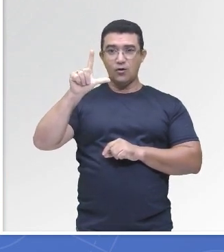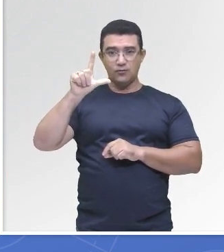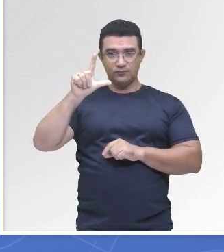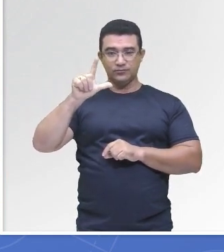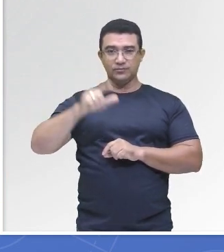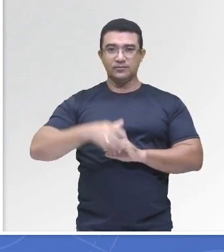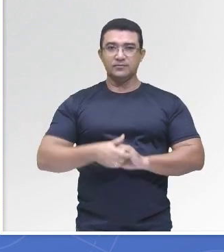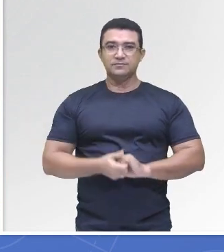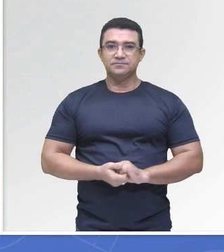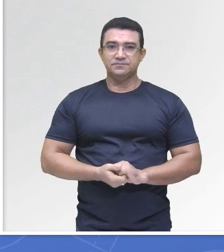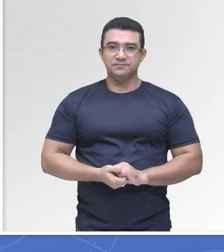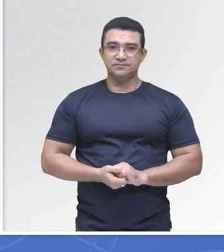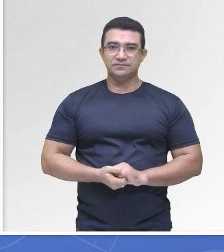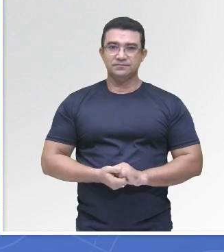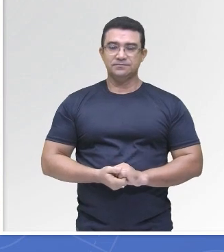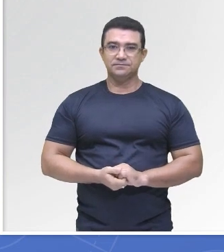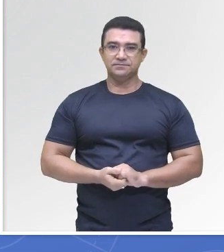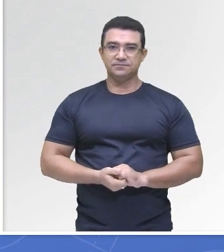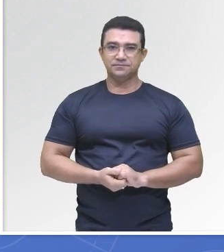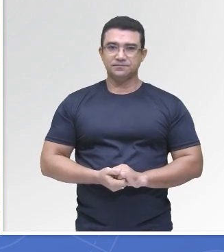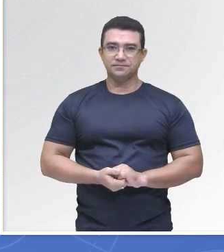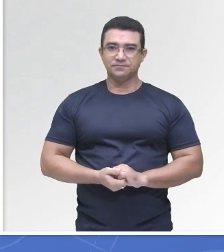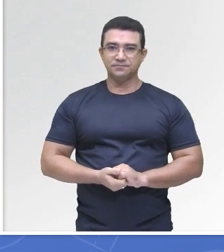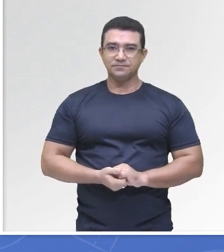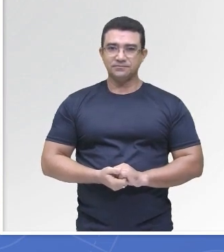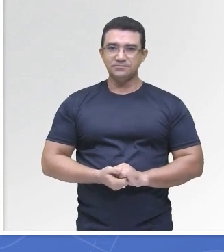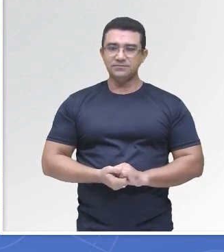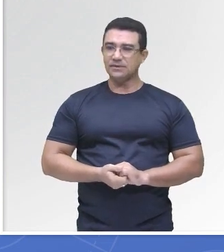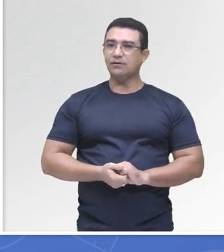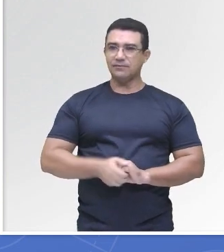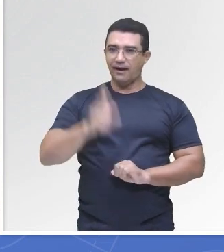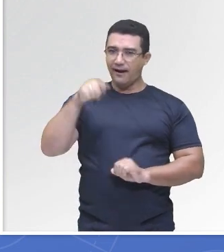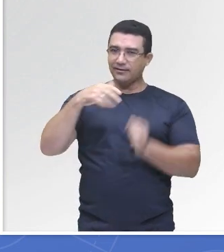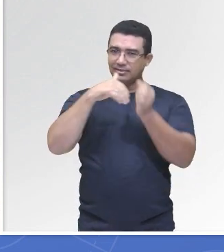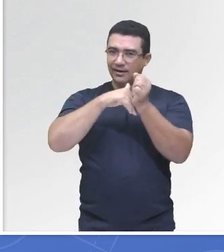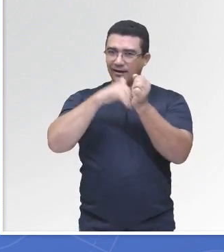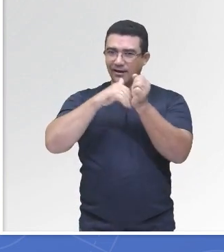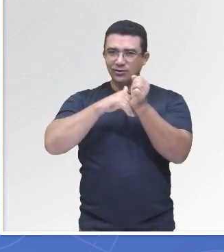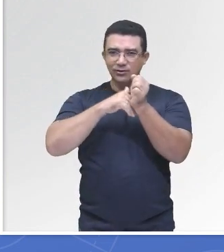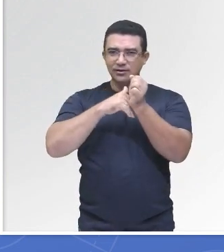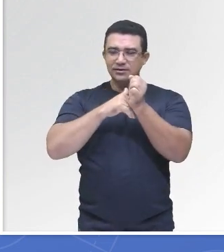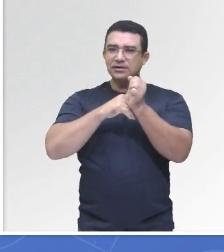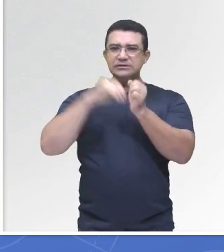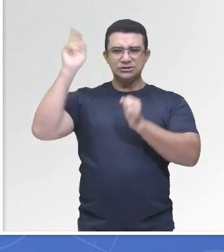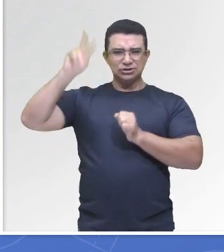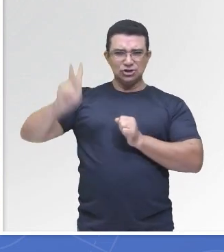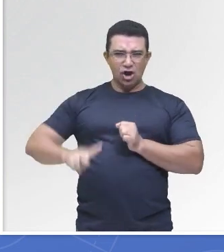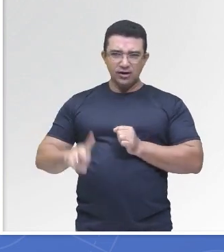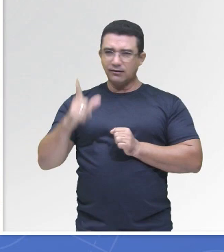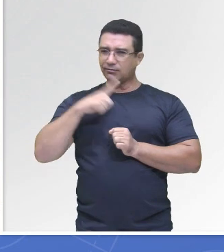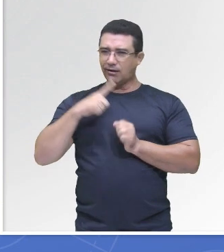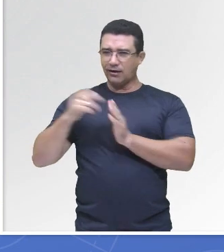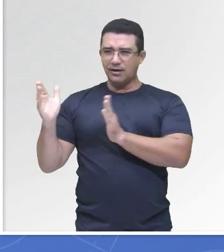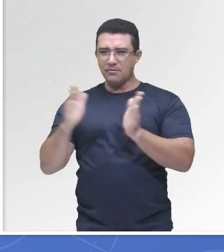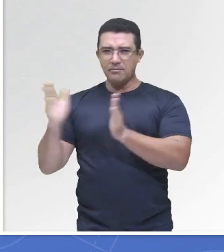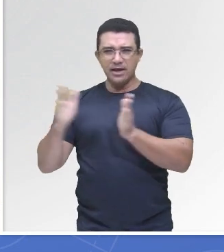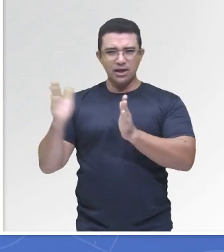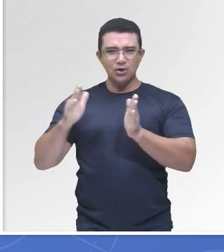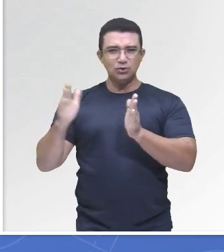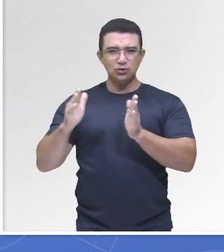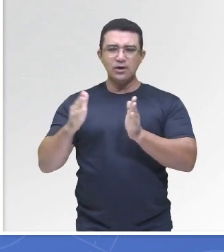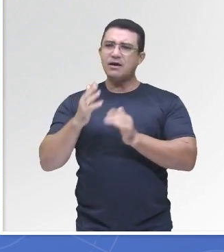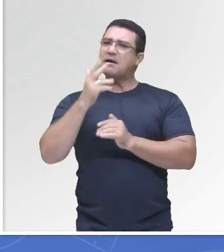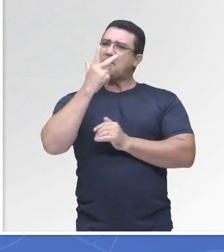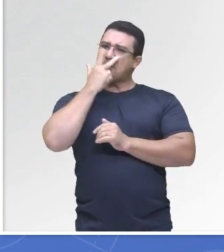vestígios. É um dos grandes mistérios que a gente tem aí na história, dos vários que a gente tem durante esse período, que parece